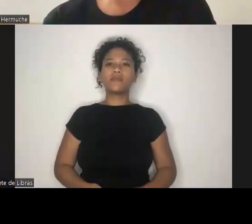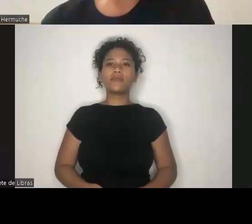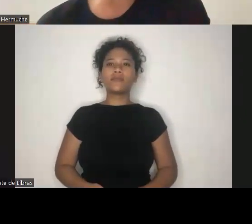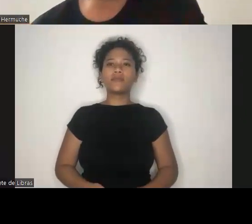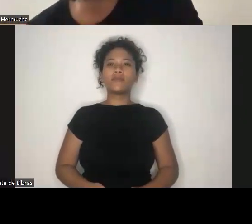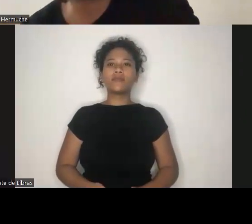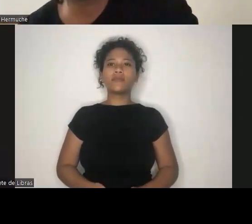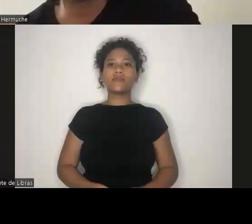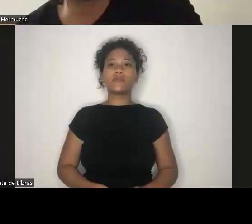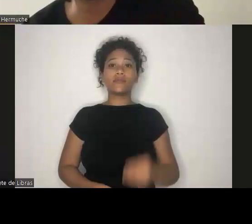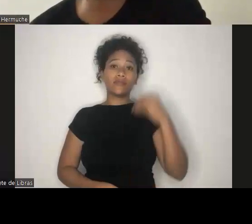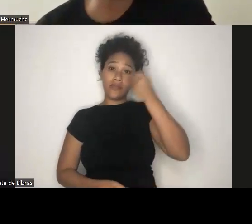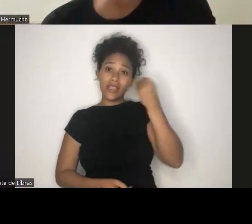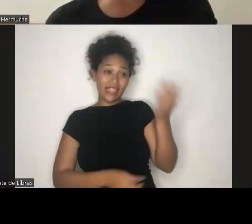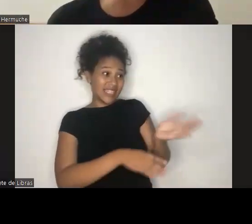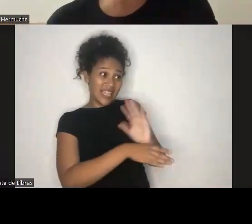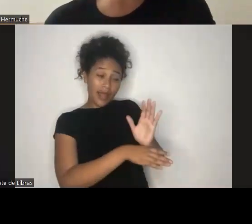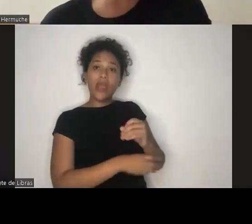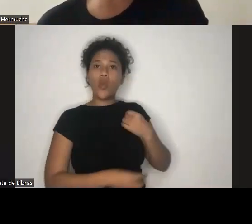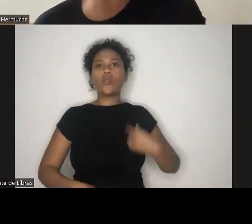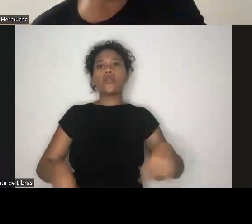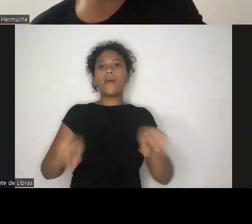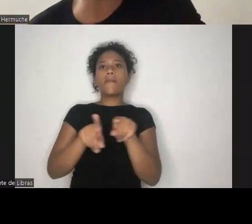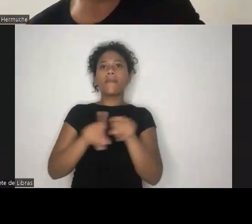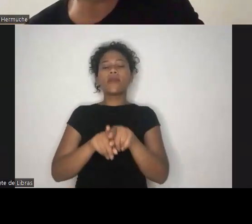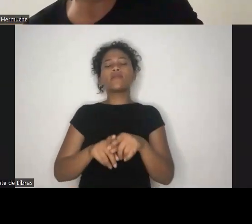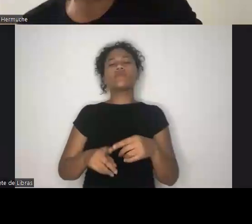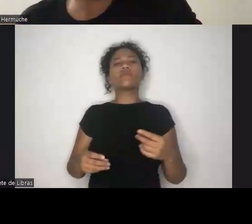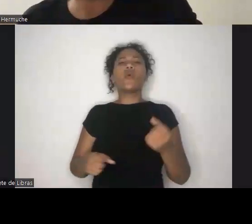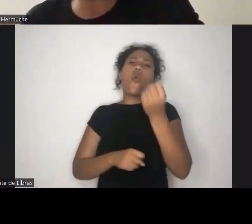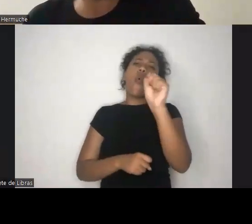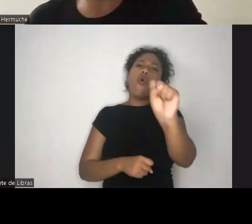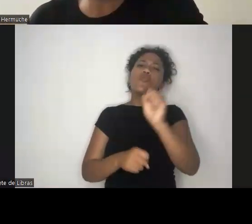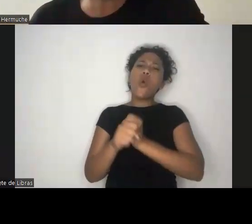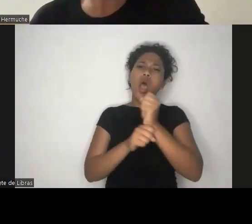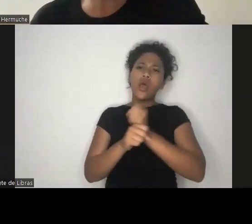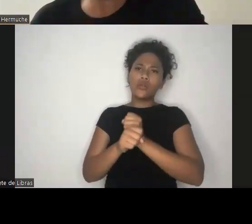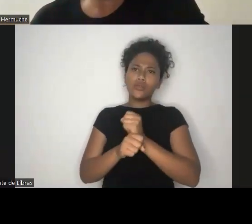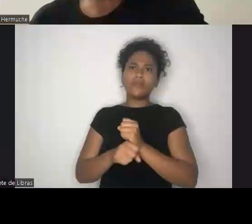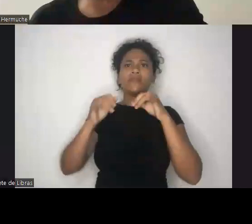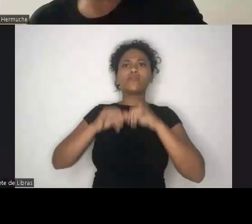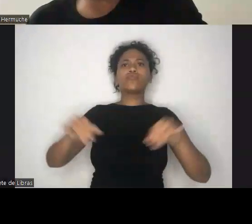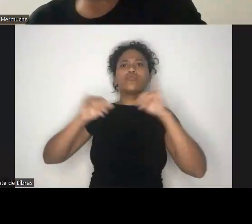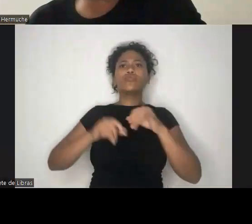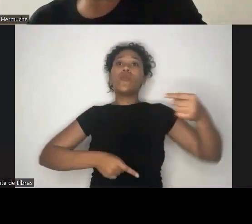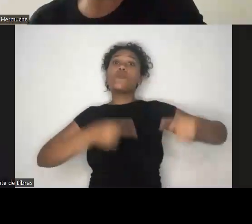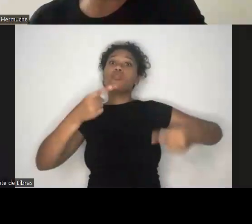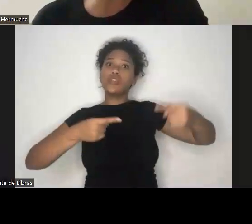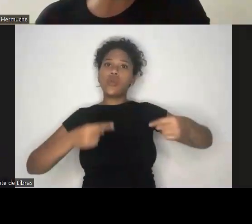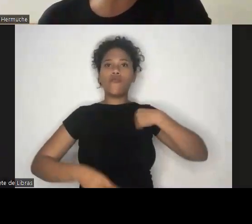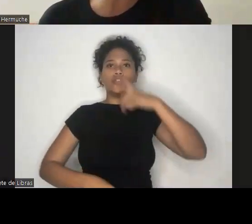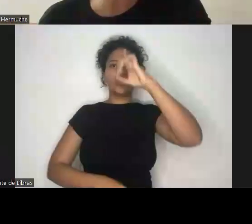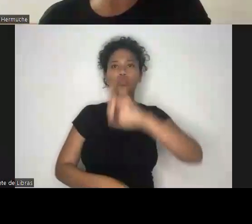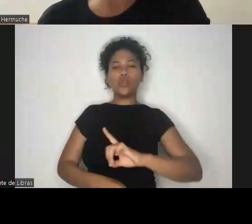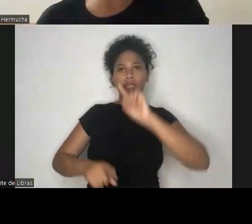cinema eu eu também atendi durante 8 anos marketing político né eu fui diretor de